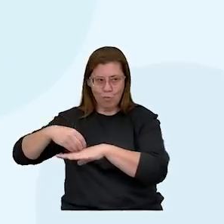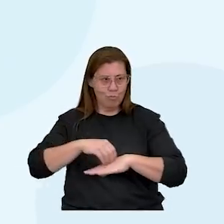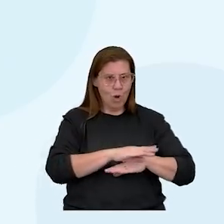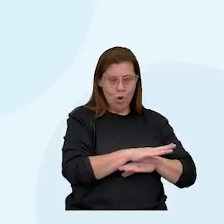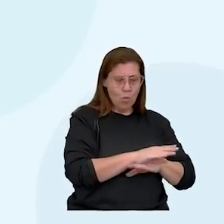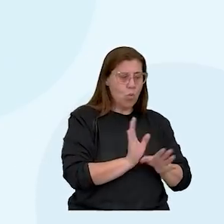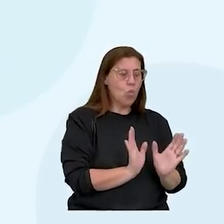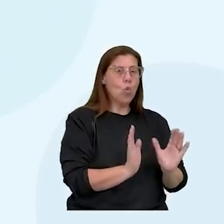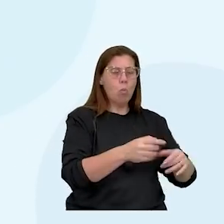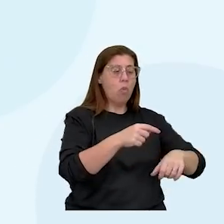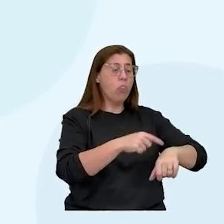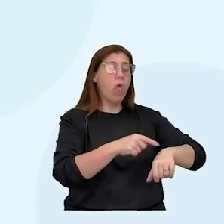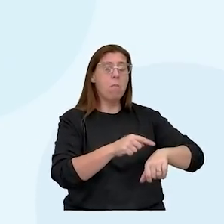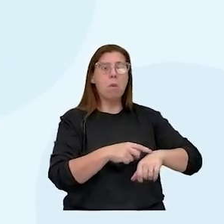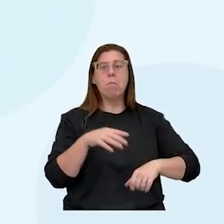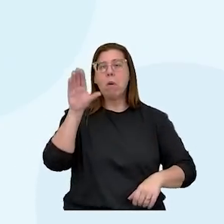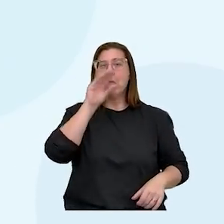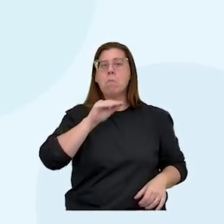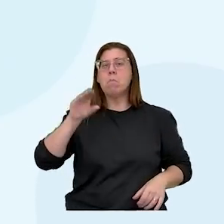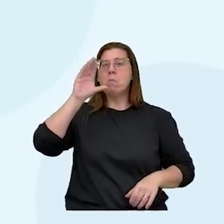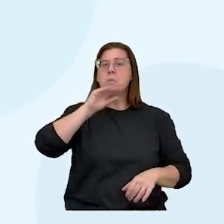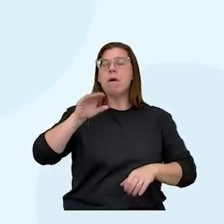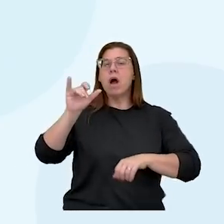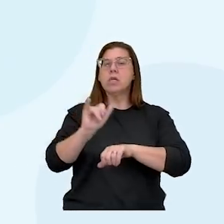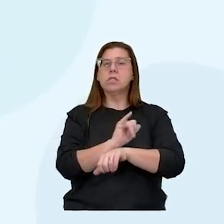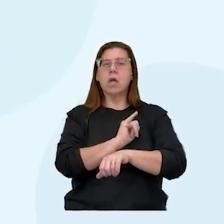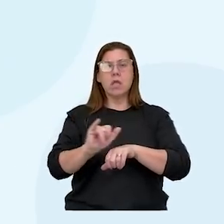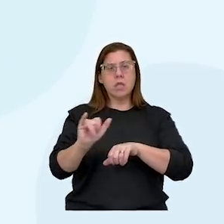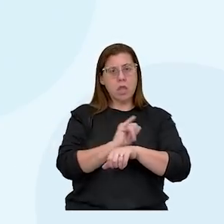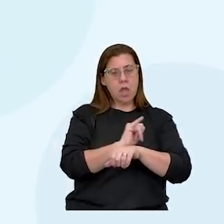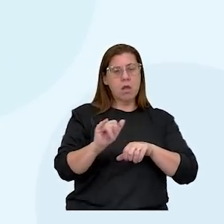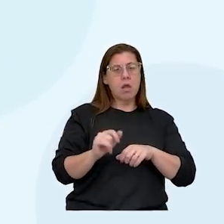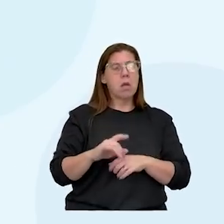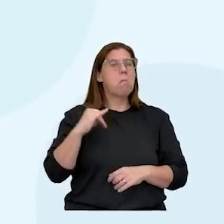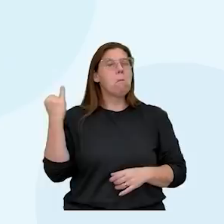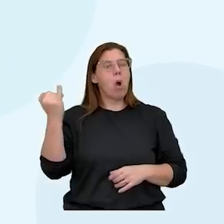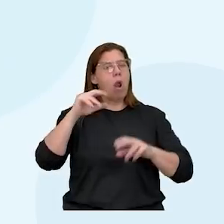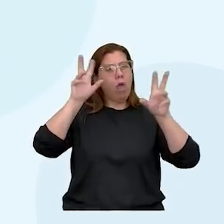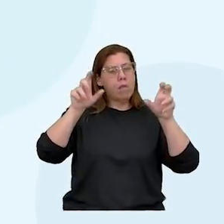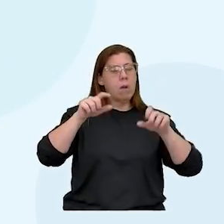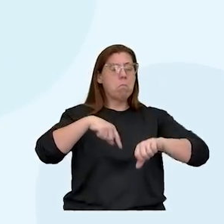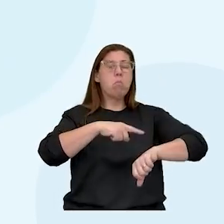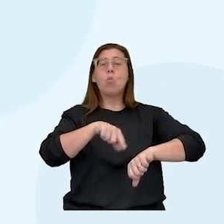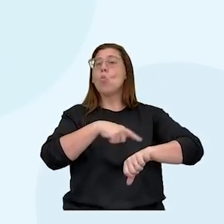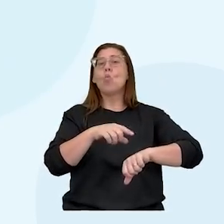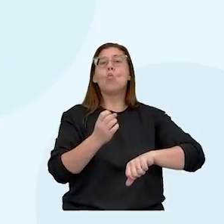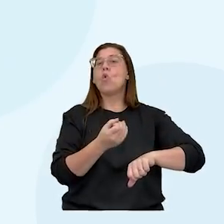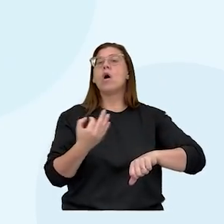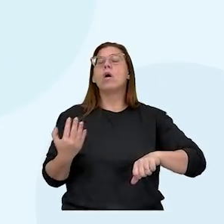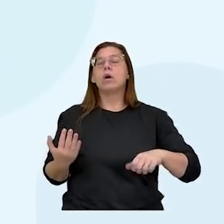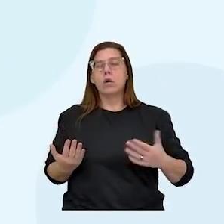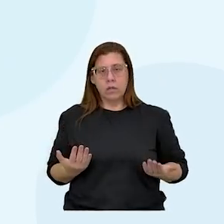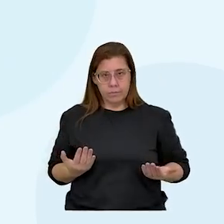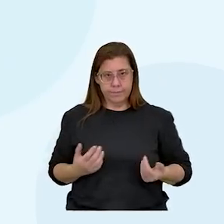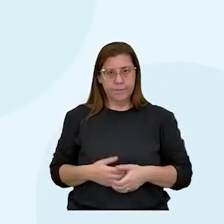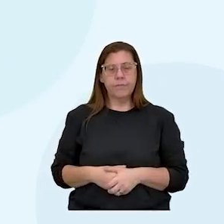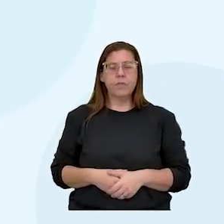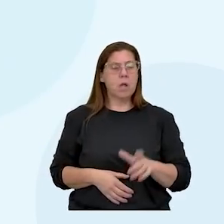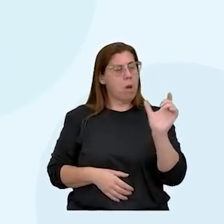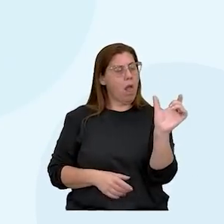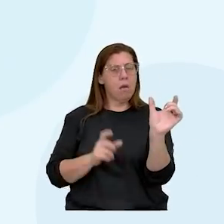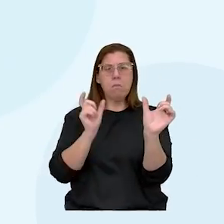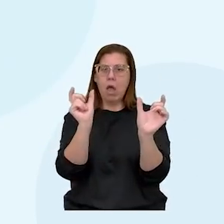acordo, tá? Então, é sempre importante a gente... E como sempre serão assuntos polêmicos, né? Tem que estar com o espírito aí preparado. Às vezes a